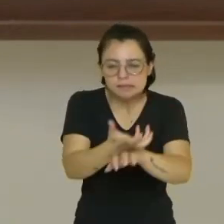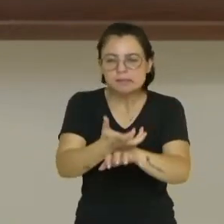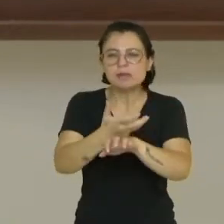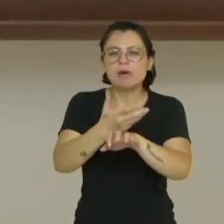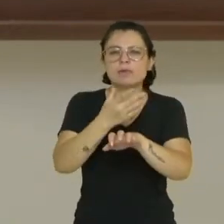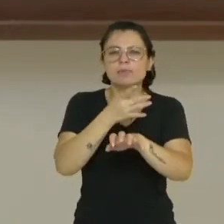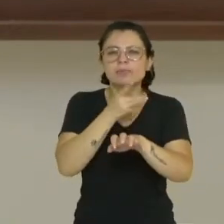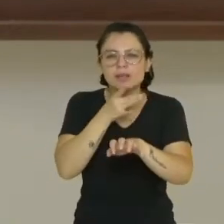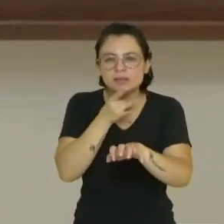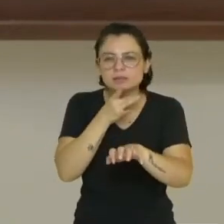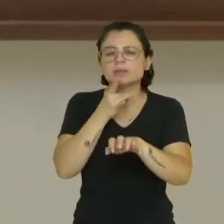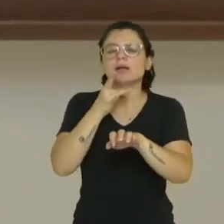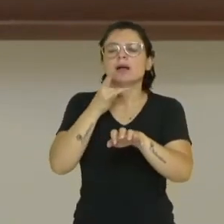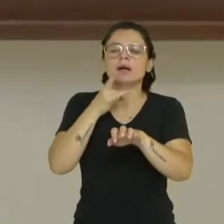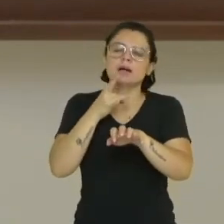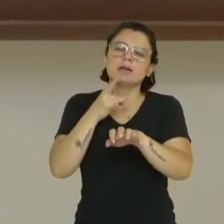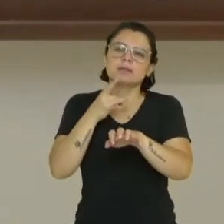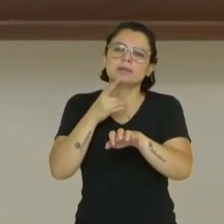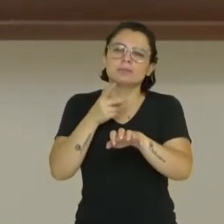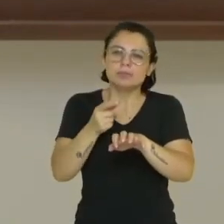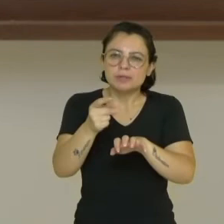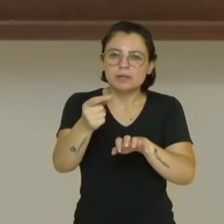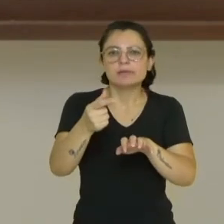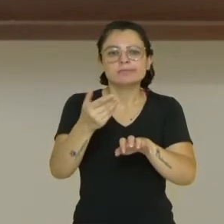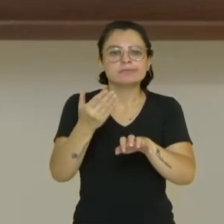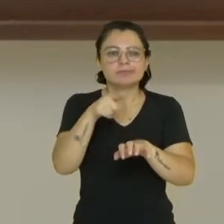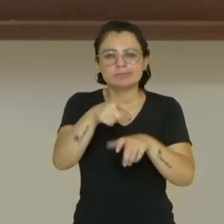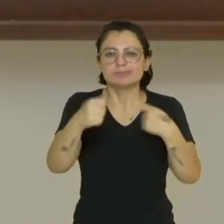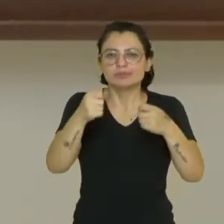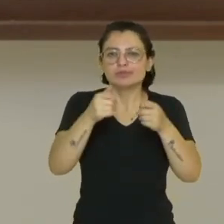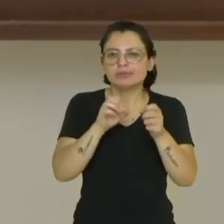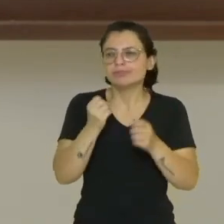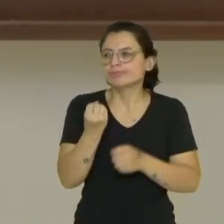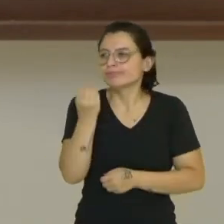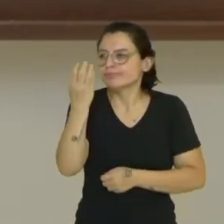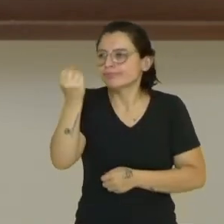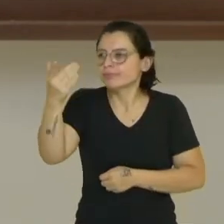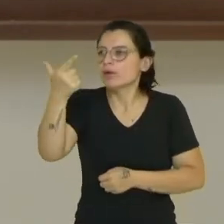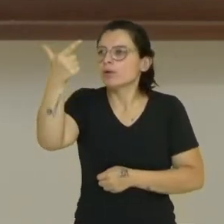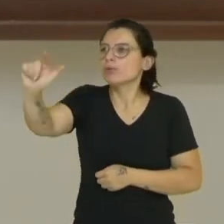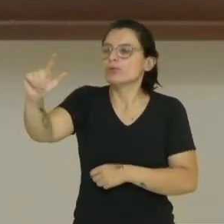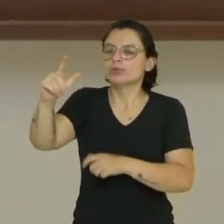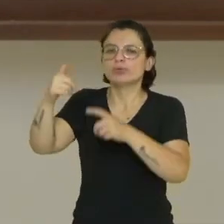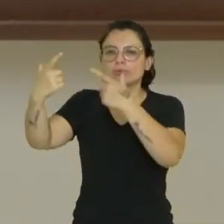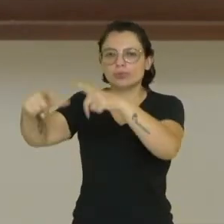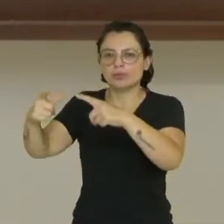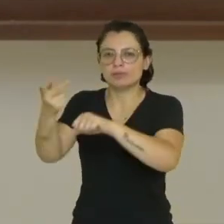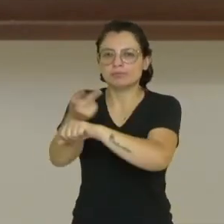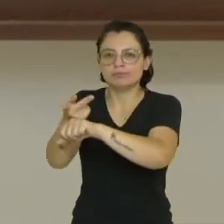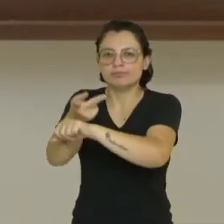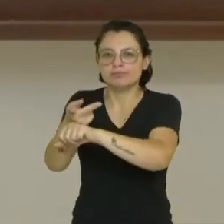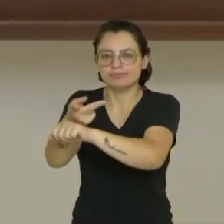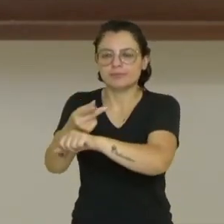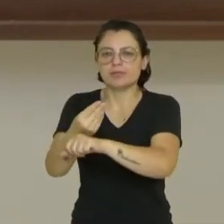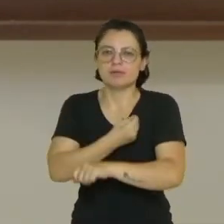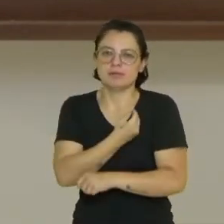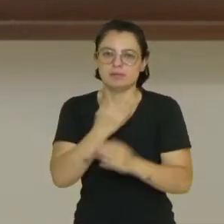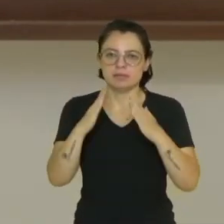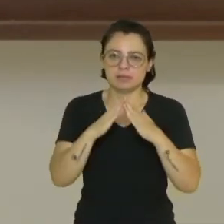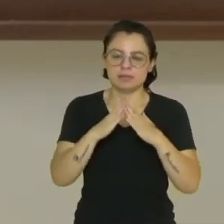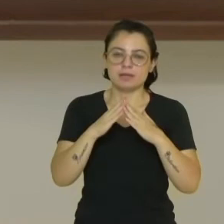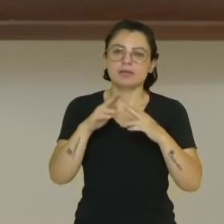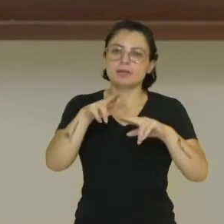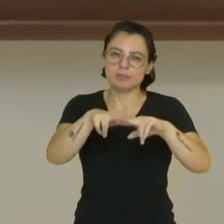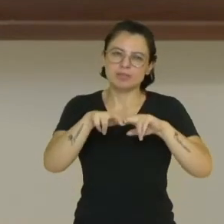por um tempo muito longo, e aí por isso eles tiveram que sair daquela região, buscar outros lugares para morar, então a